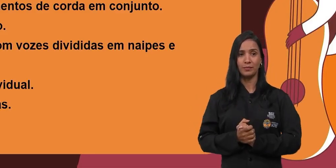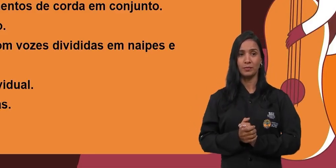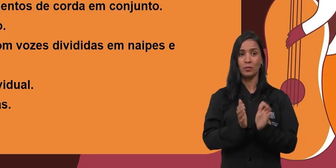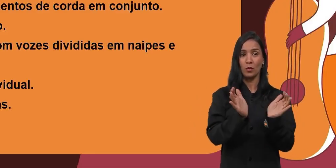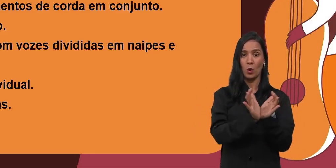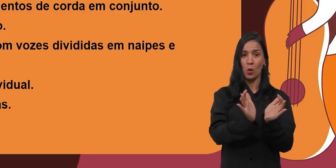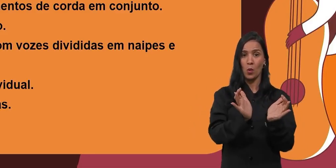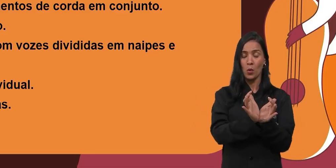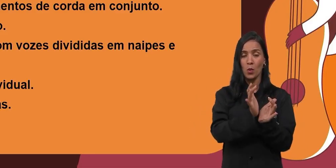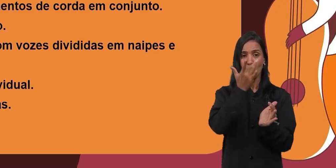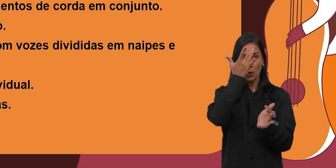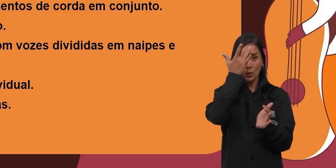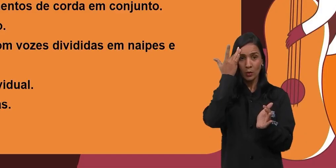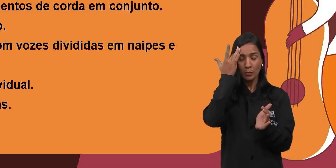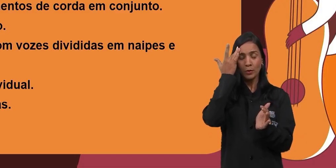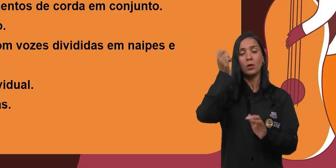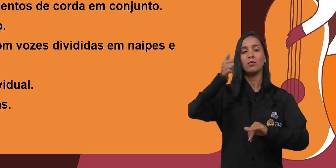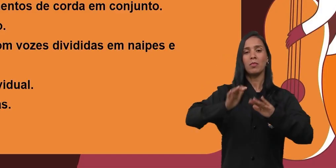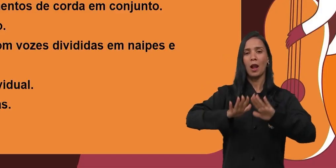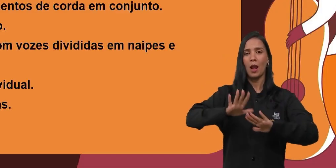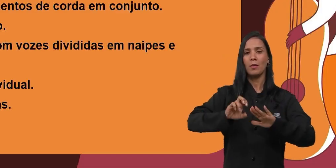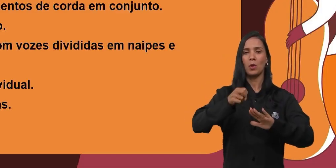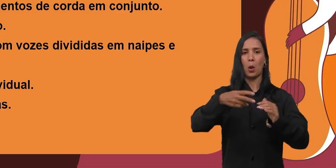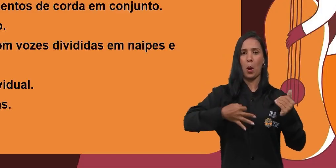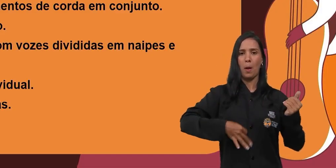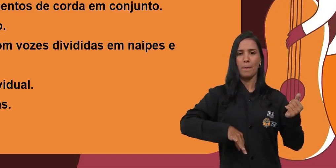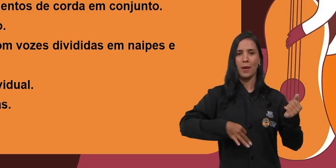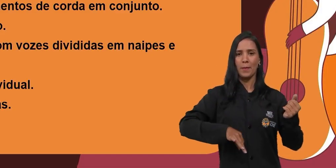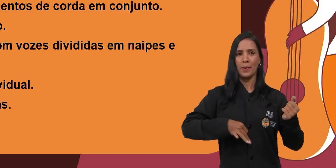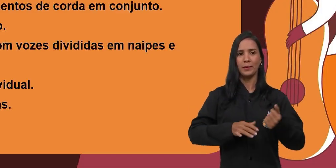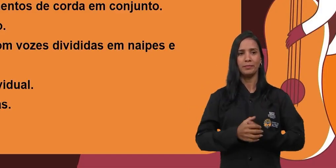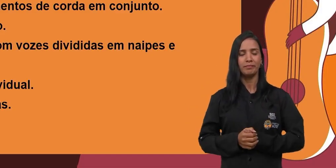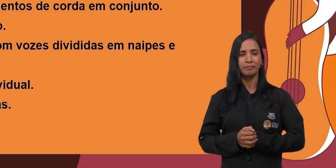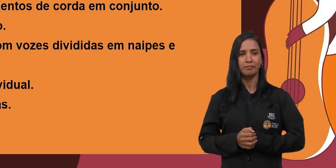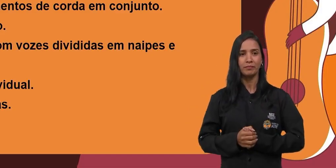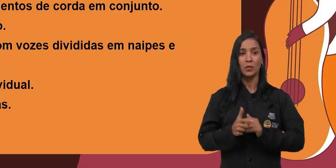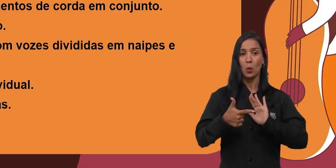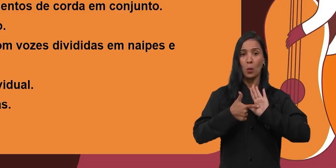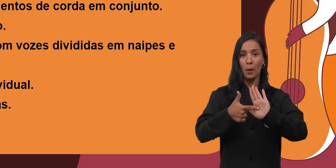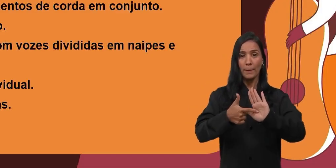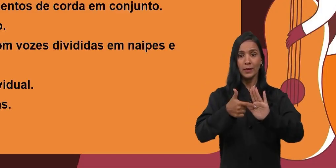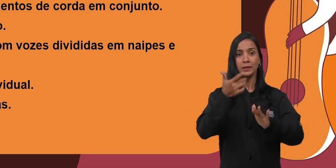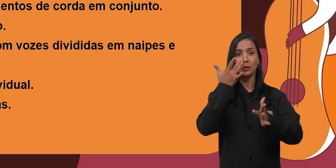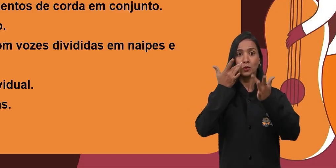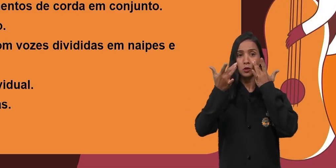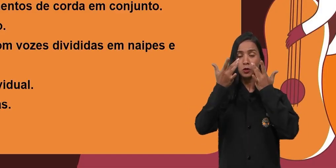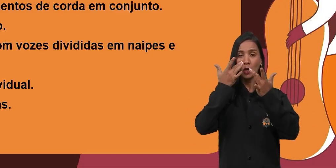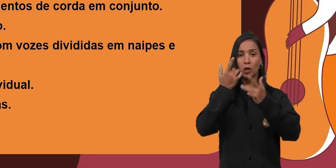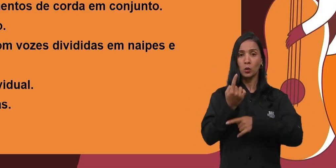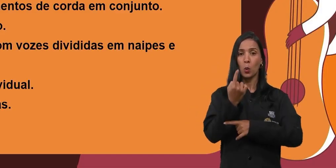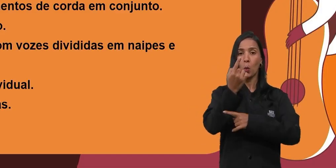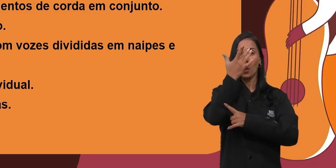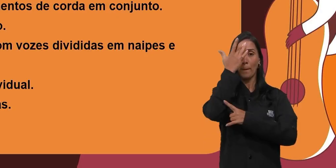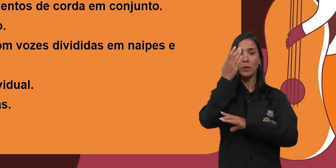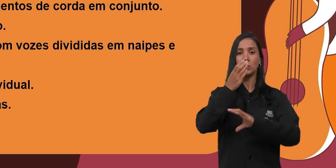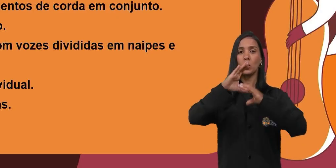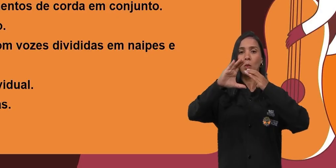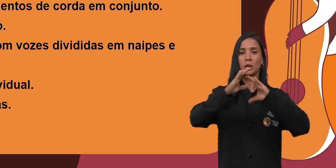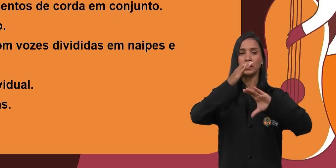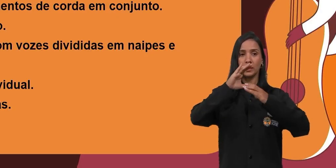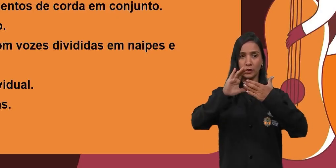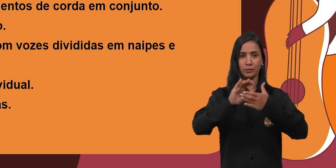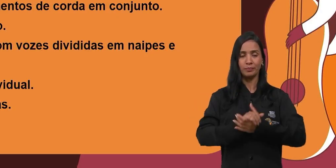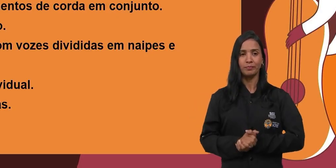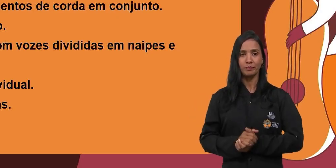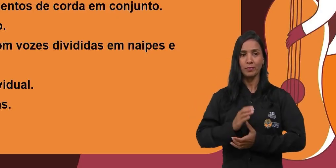de corda em conjunto. B, uma apresentação teatral com canto solo. C, uma forma